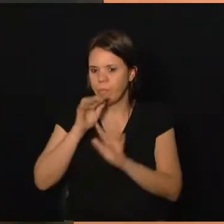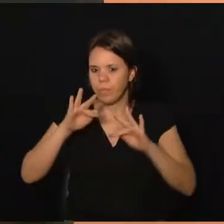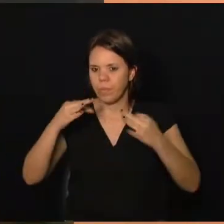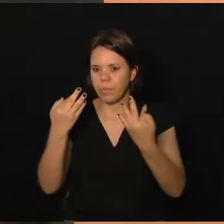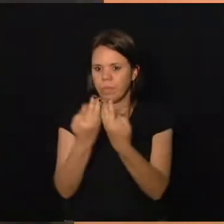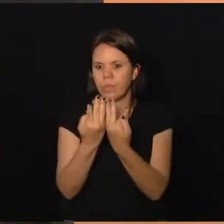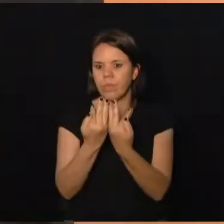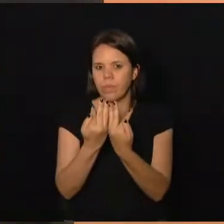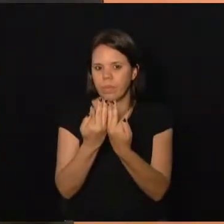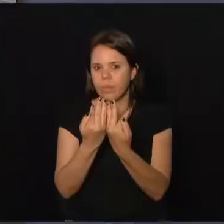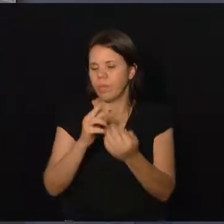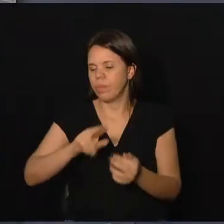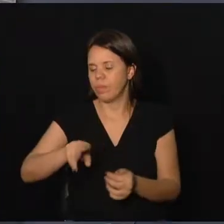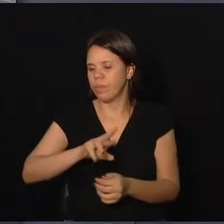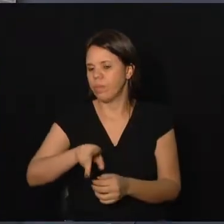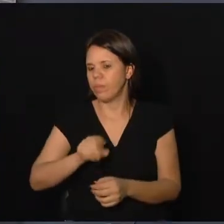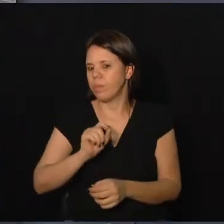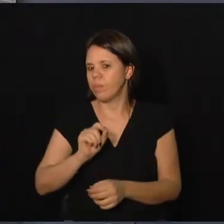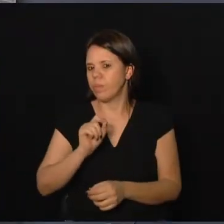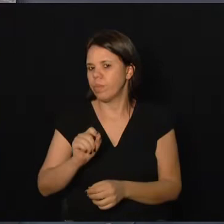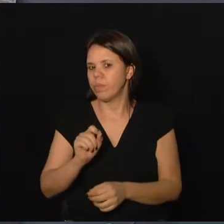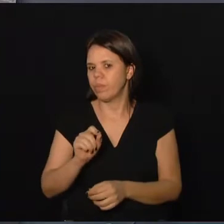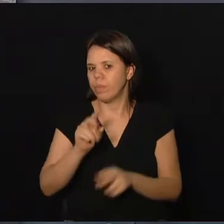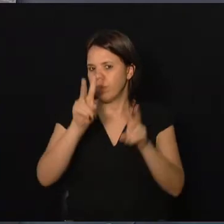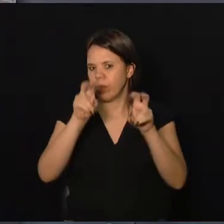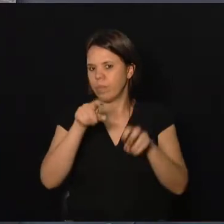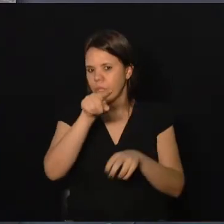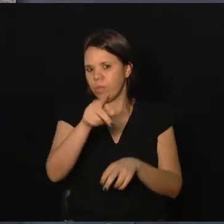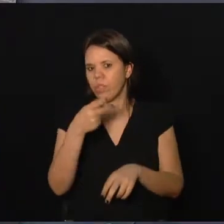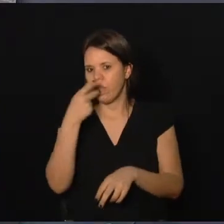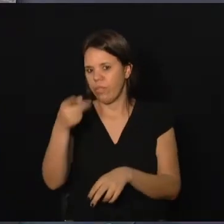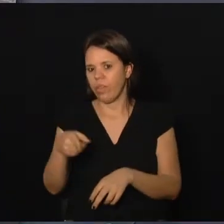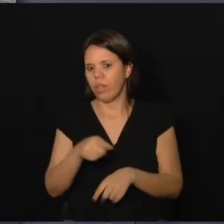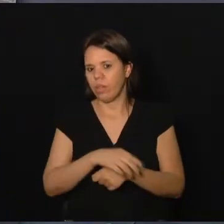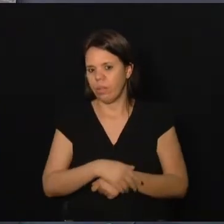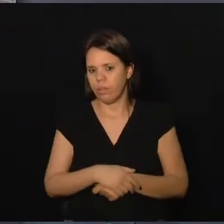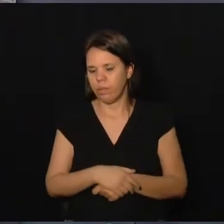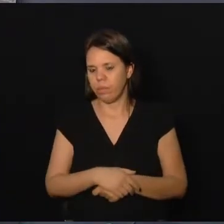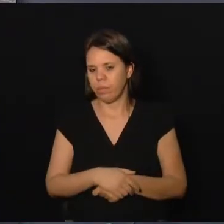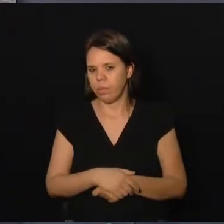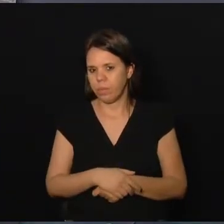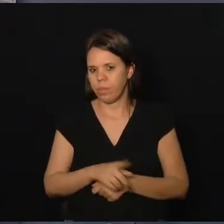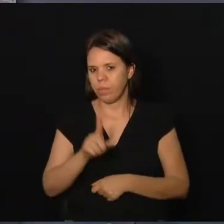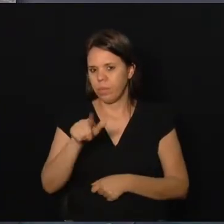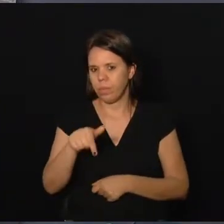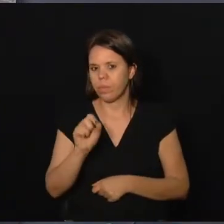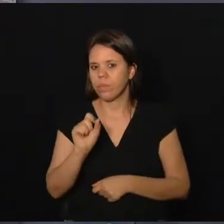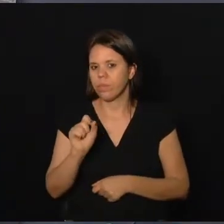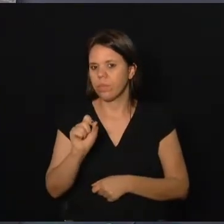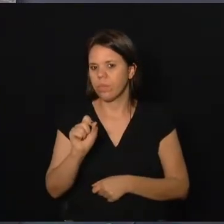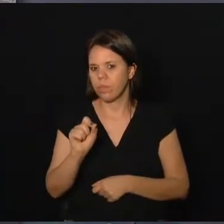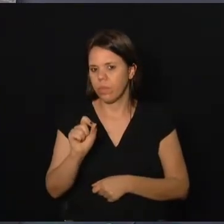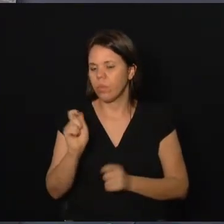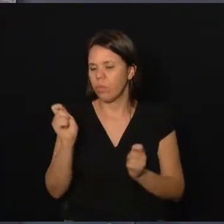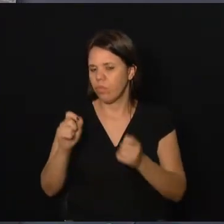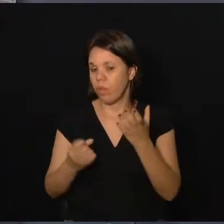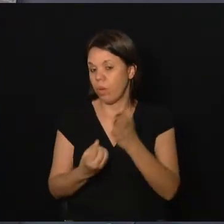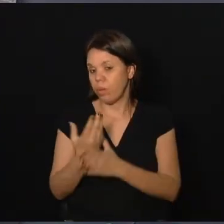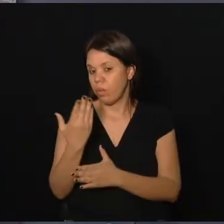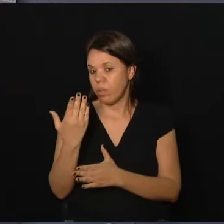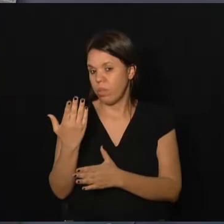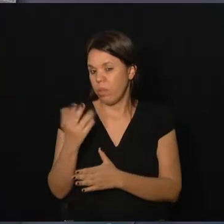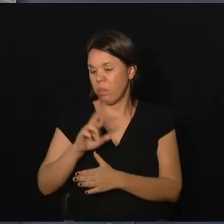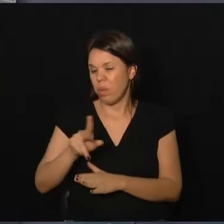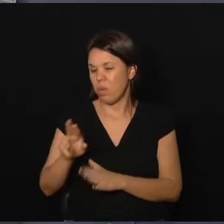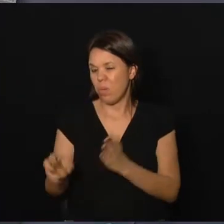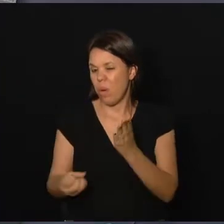família não é essa que vocês estão falando. Isso seria o ideal, mas não